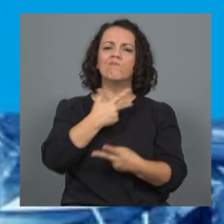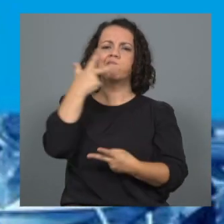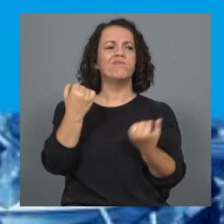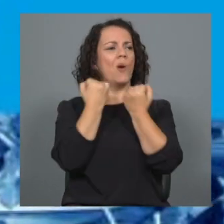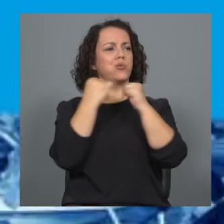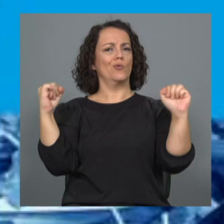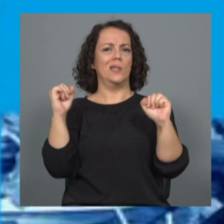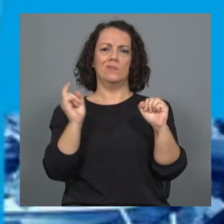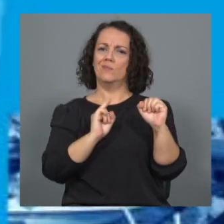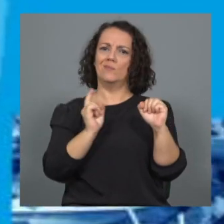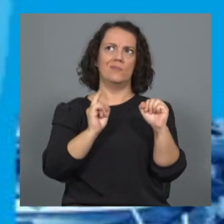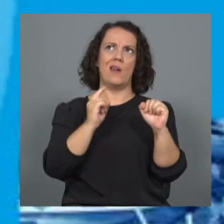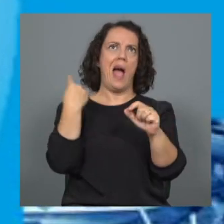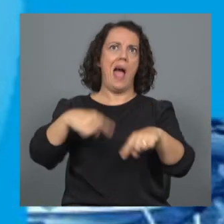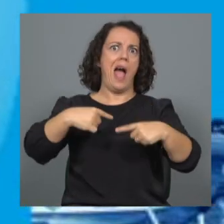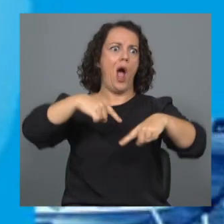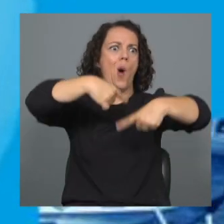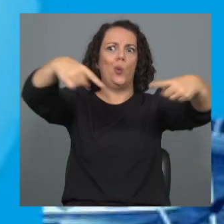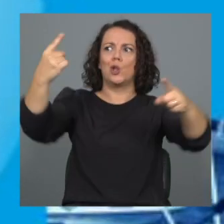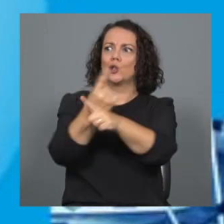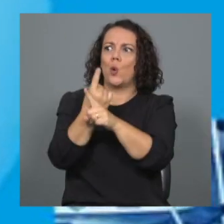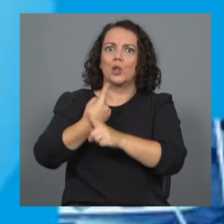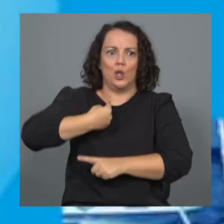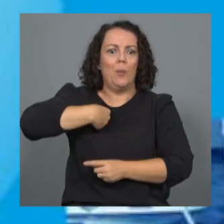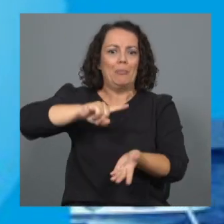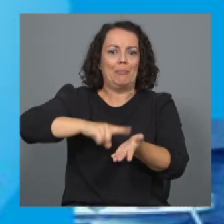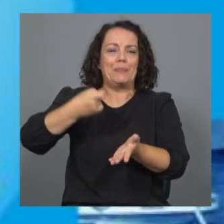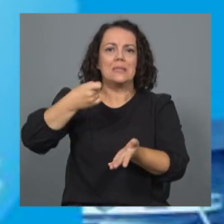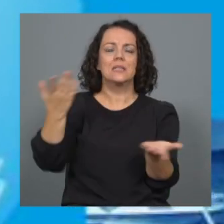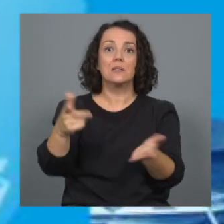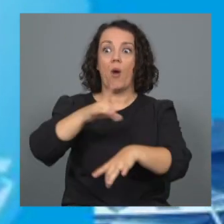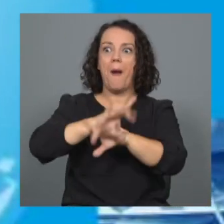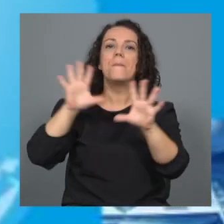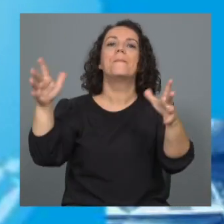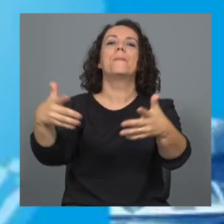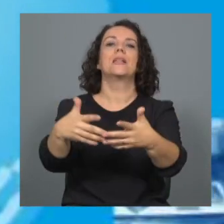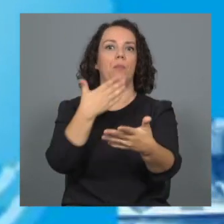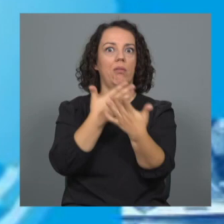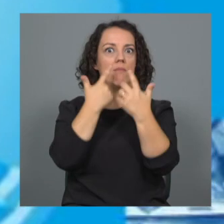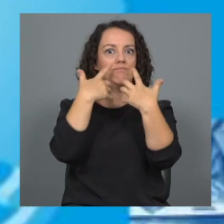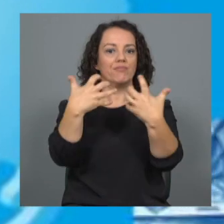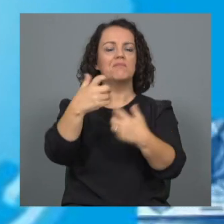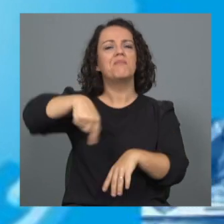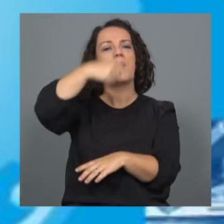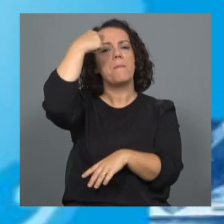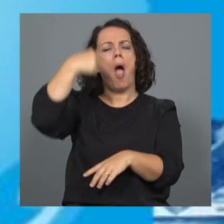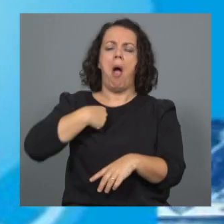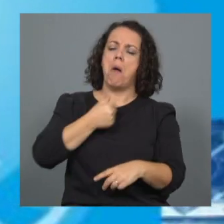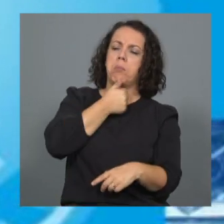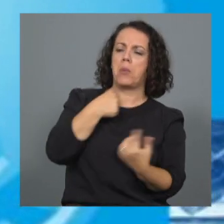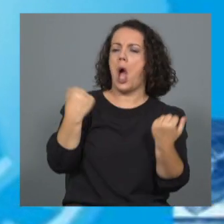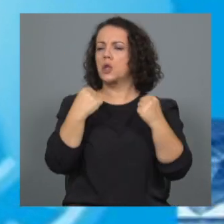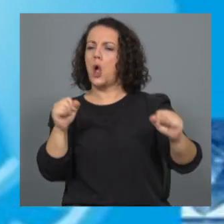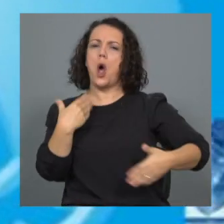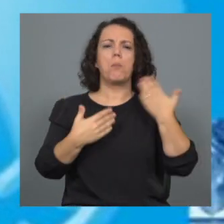nós, eu acho que a pandemia tornou isso absolutamente visível, não é? Nós pensamos que já somos muito autónomos e muito autossuficientes, mas no